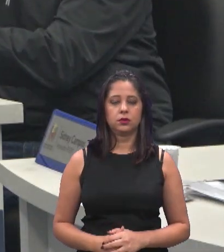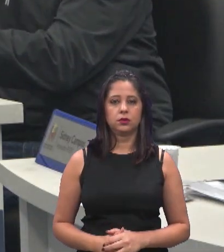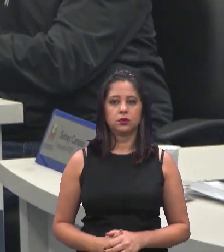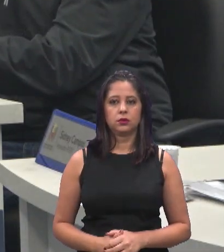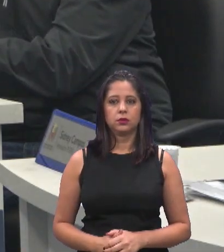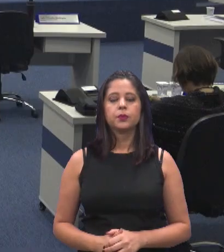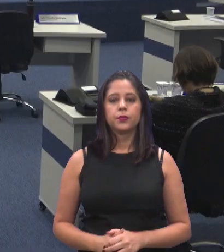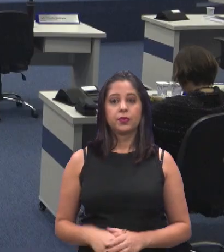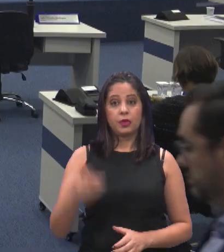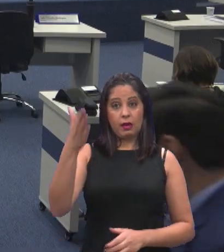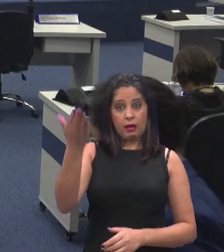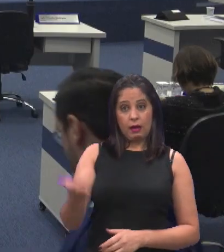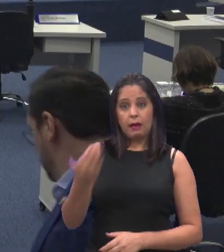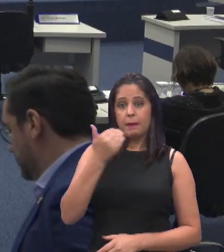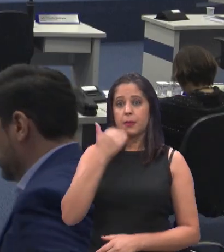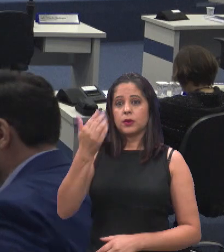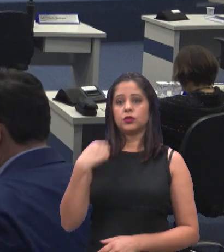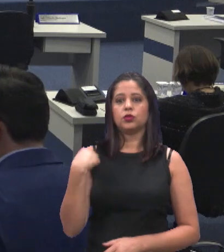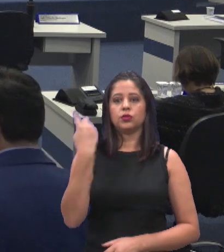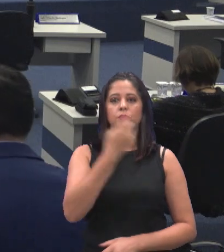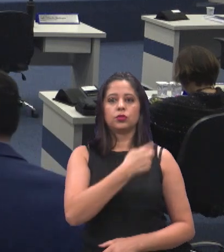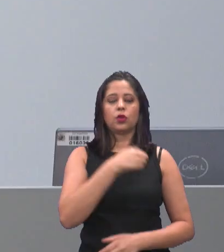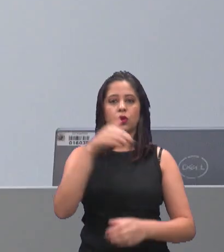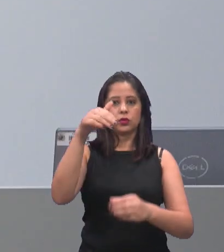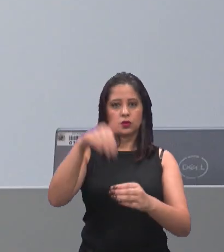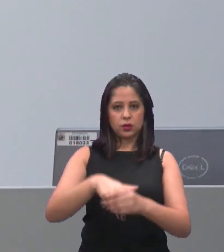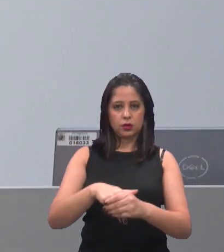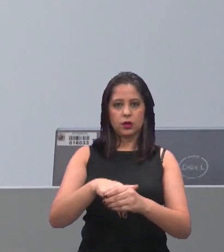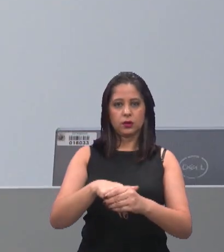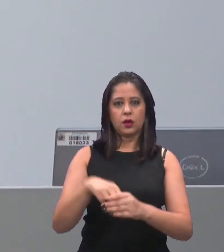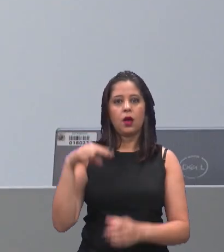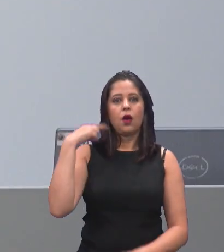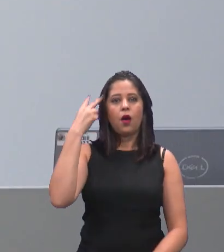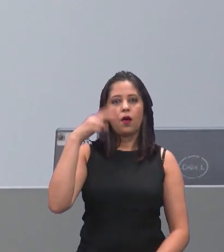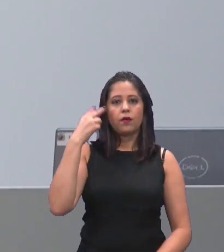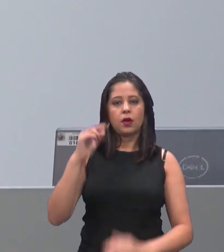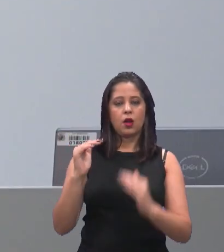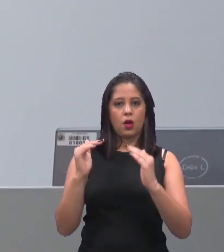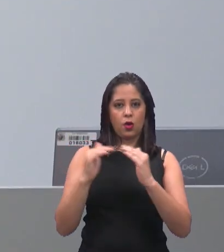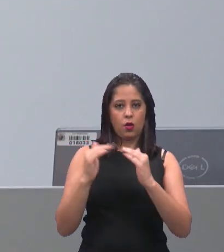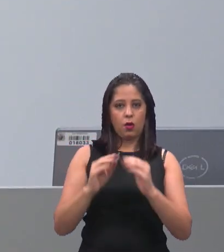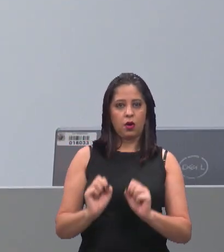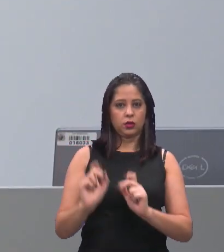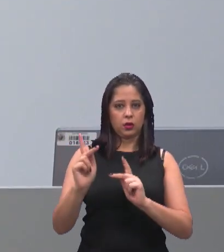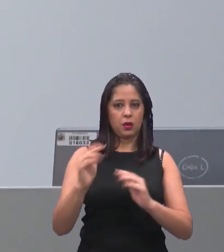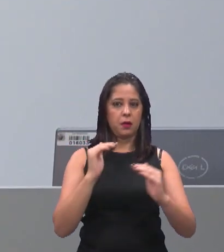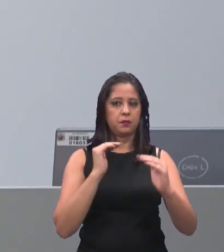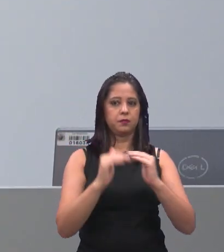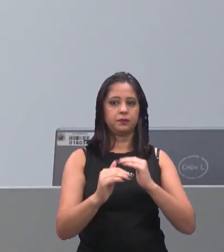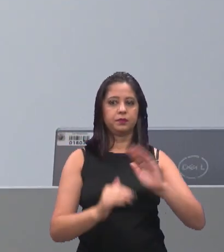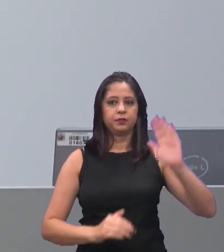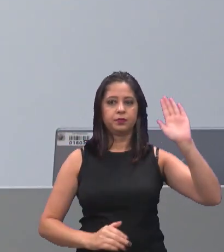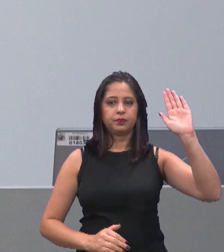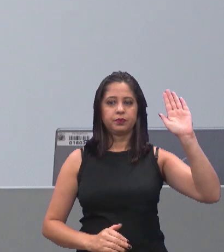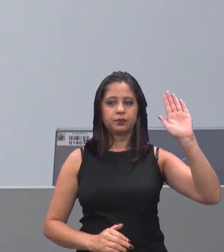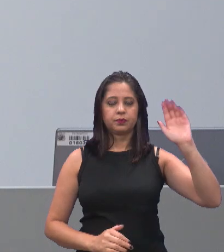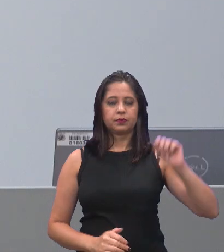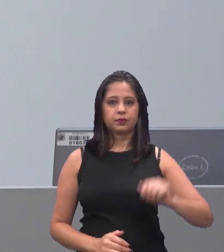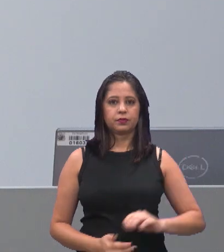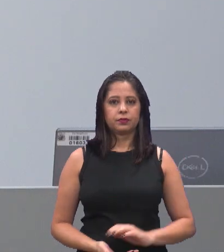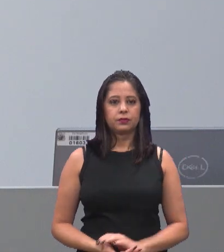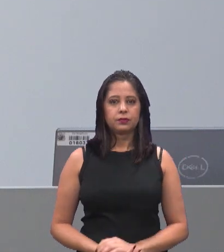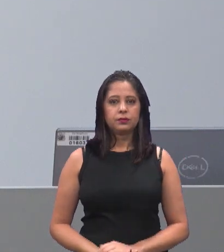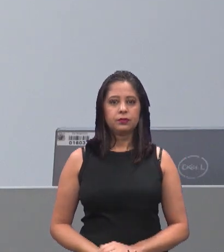Em votação, o pedido verbal do vereador José Luiz Nunes. Vereadores favoráveis permaneçam como estão, os contrários